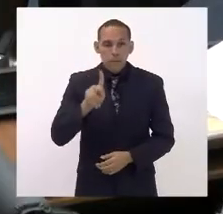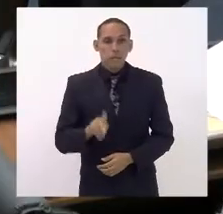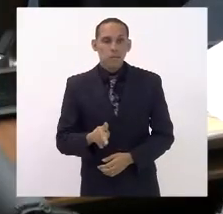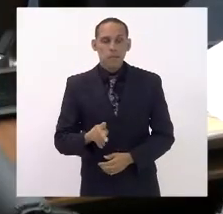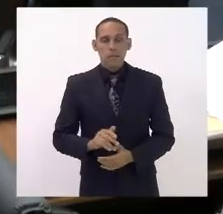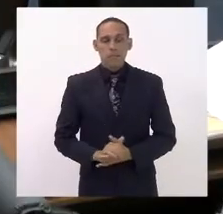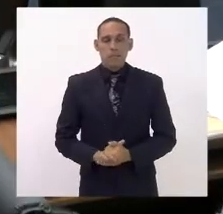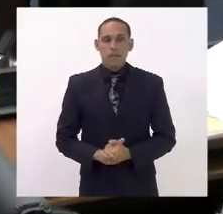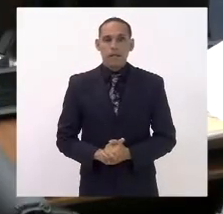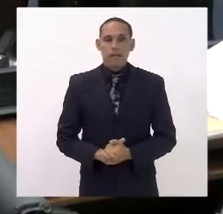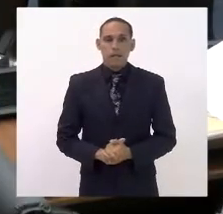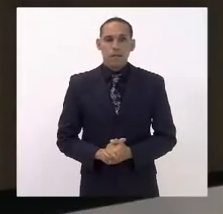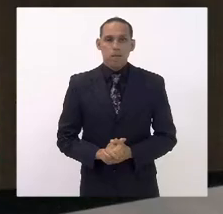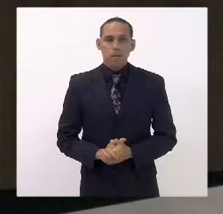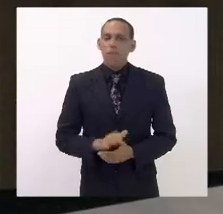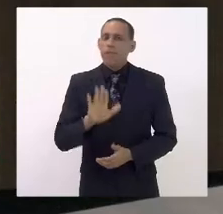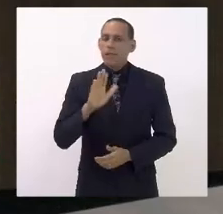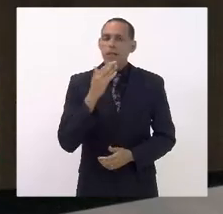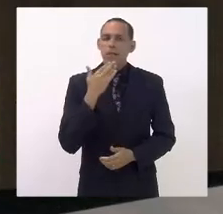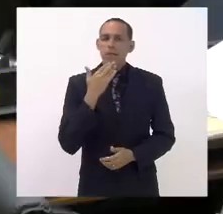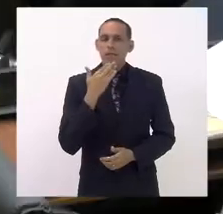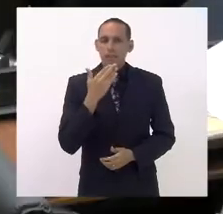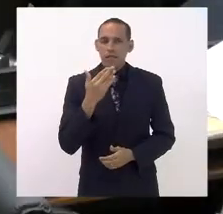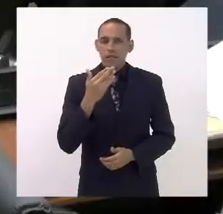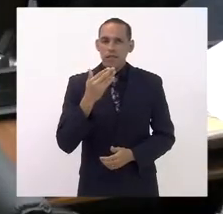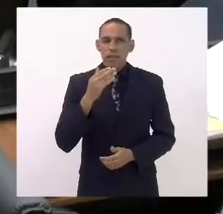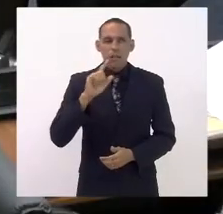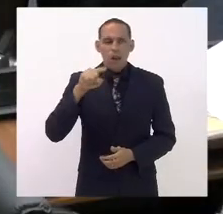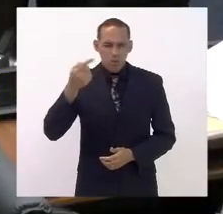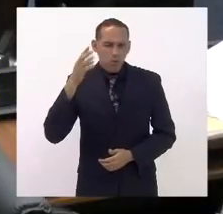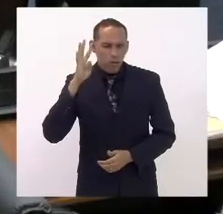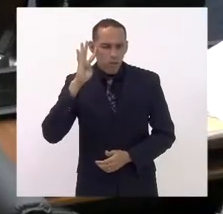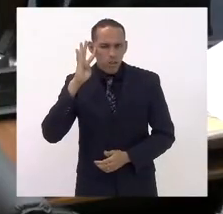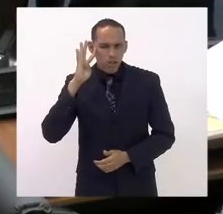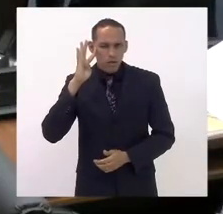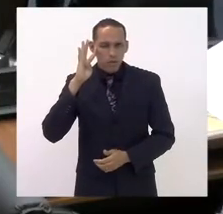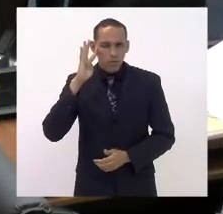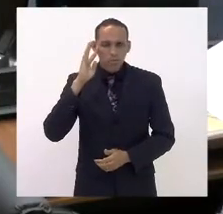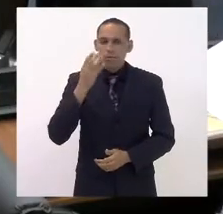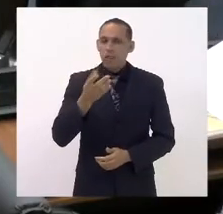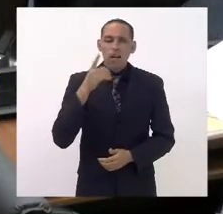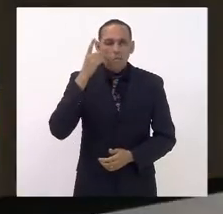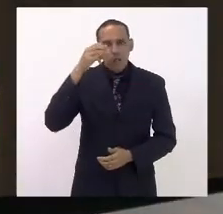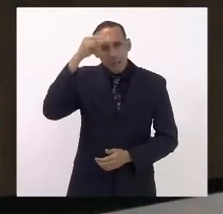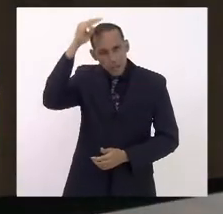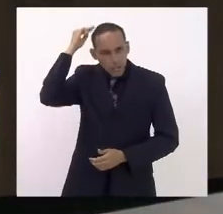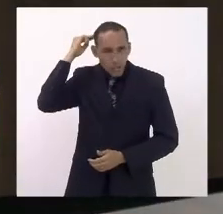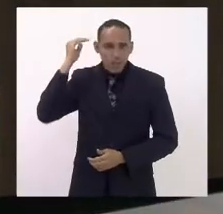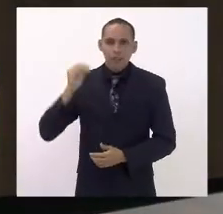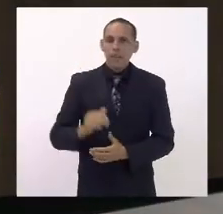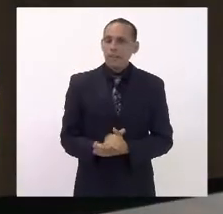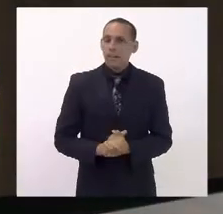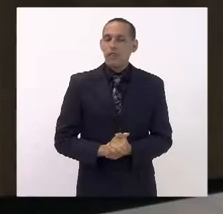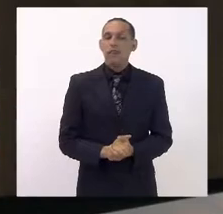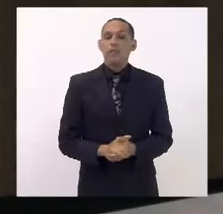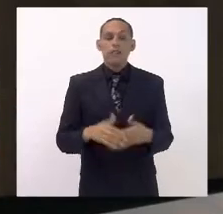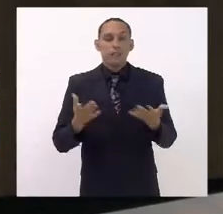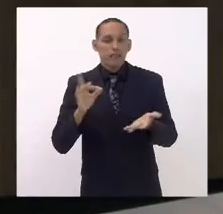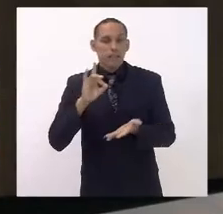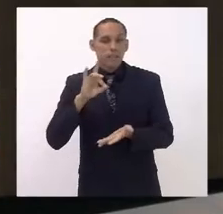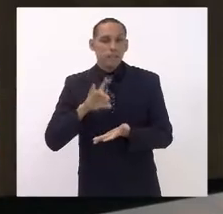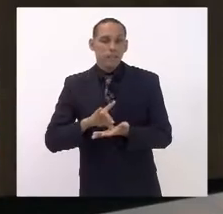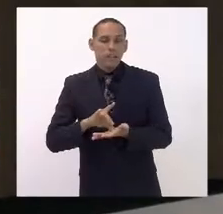Senhor presidente. É só Vou pedir para que possa ser na próxima quarta-feira. Deputado Márcio. É só para dizer, senhor presidente, que, na